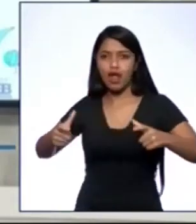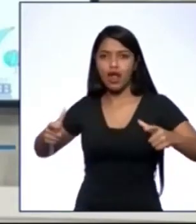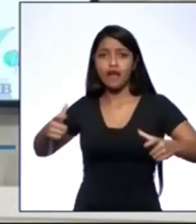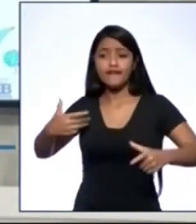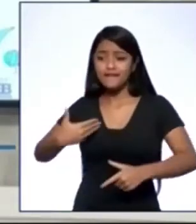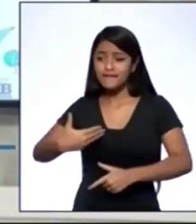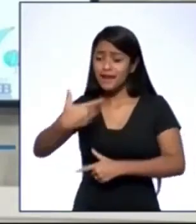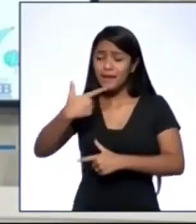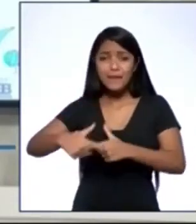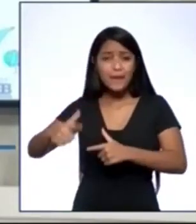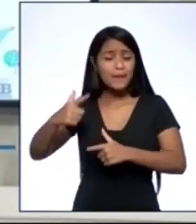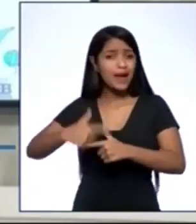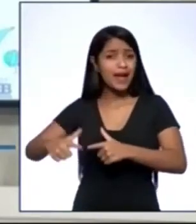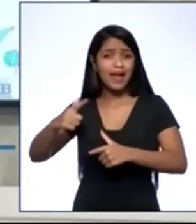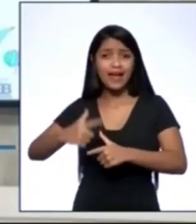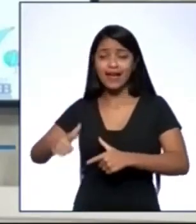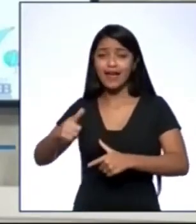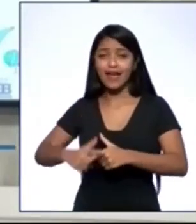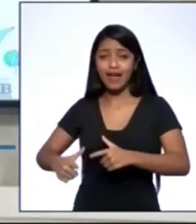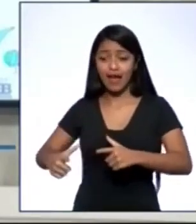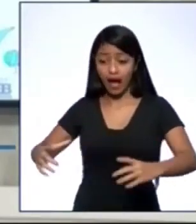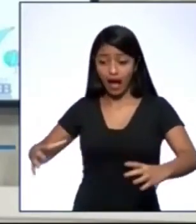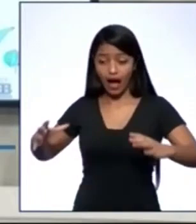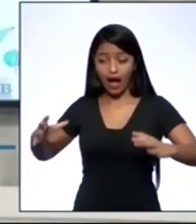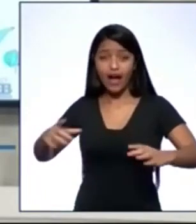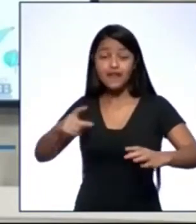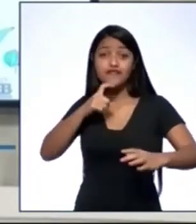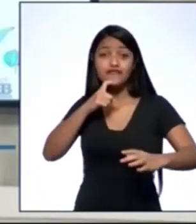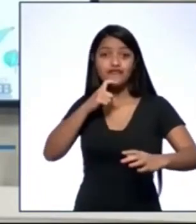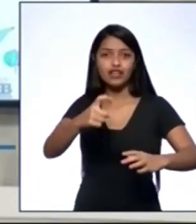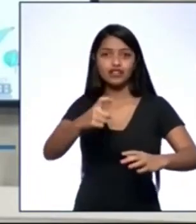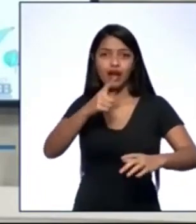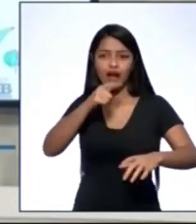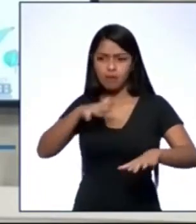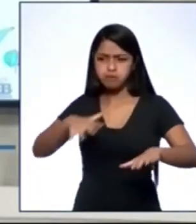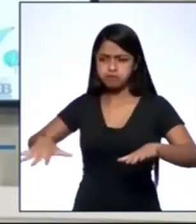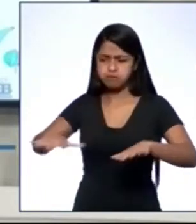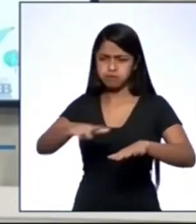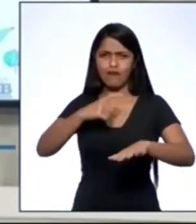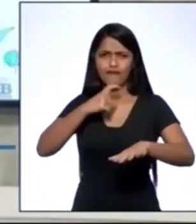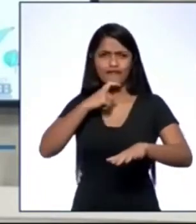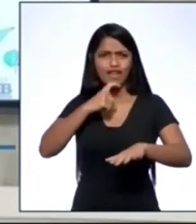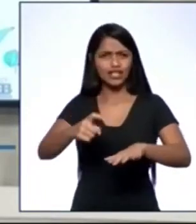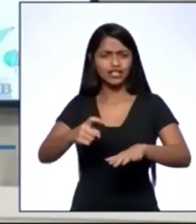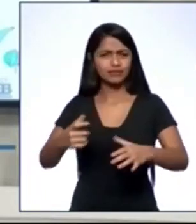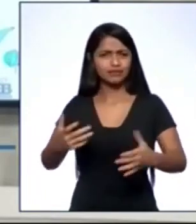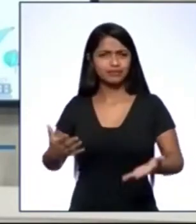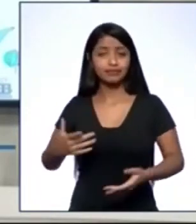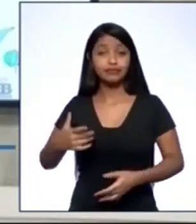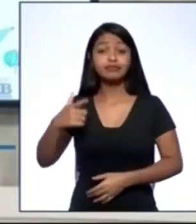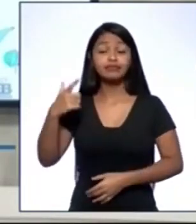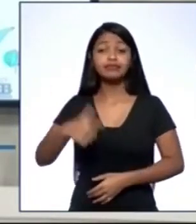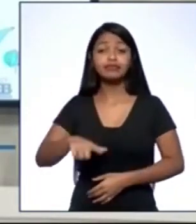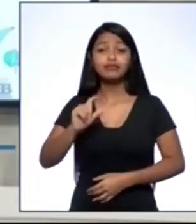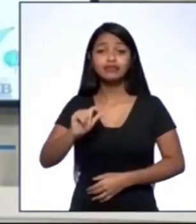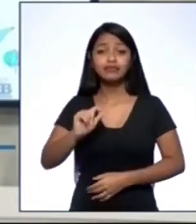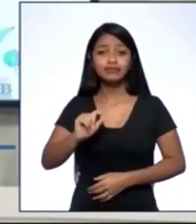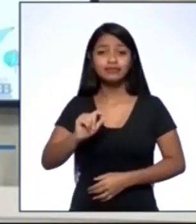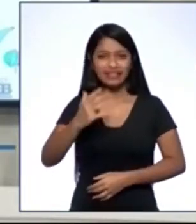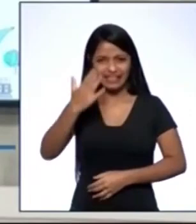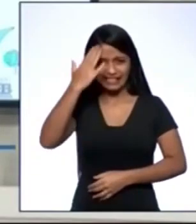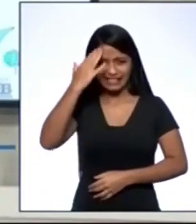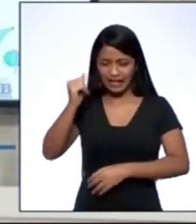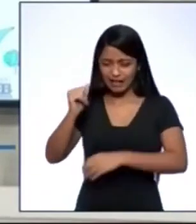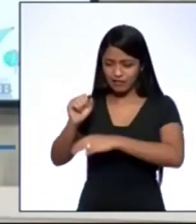Isso, a água vai começar a ficar extremamente verde, é o primeiro sintoma. E se aquele processo, aquelas bombas que formam aquela